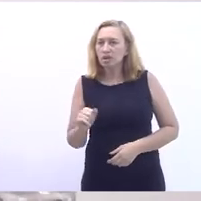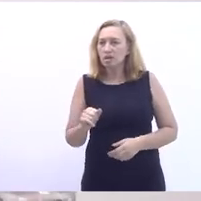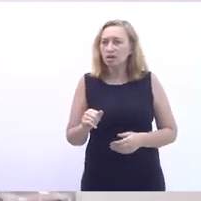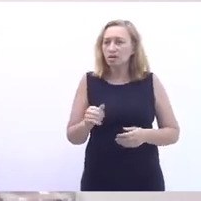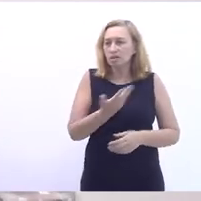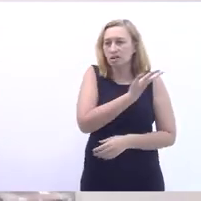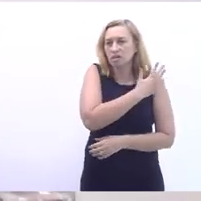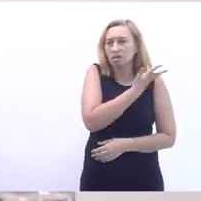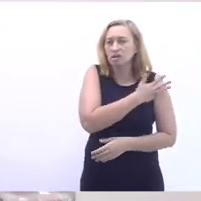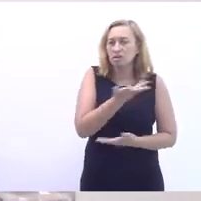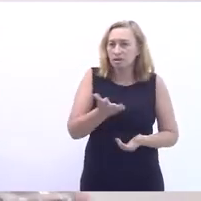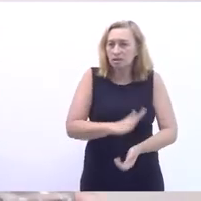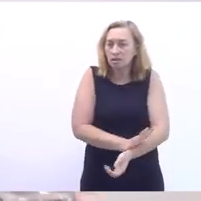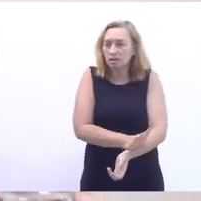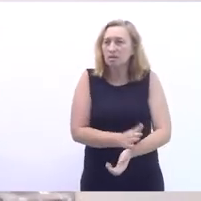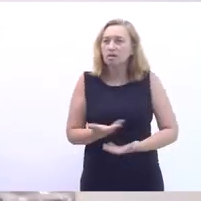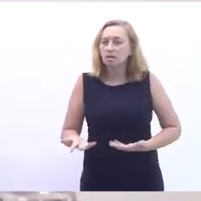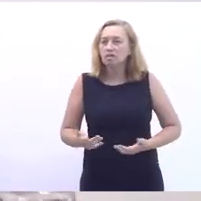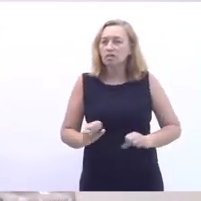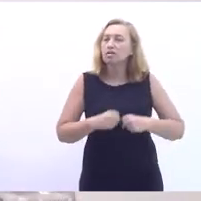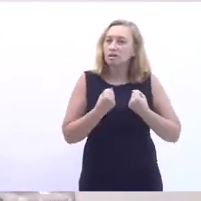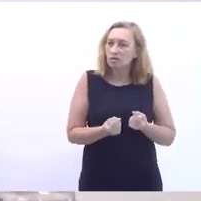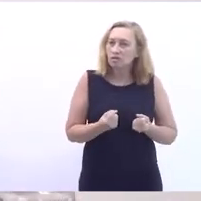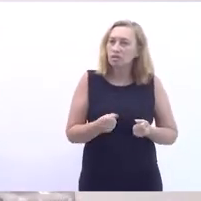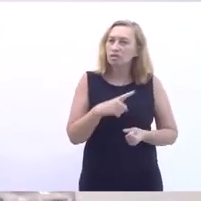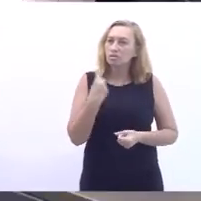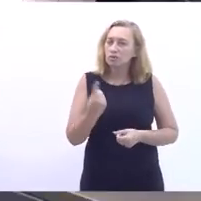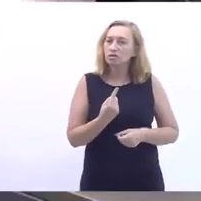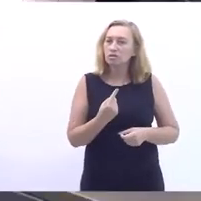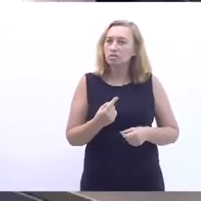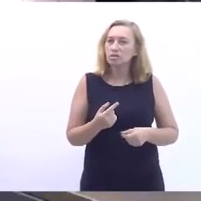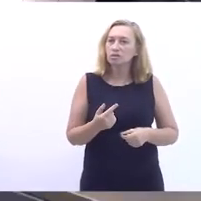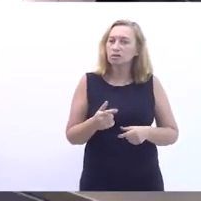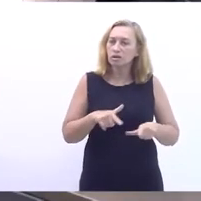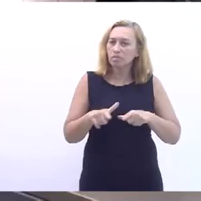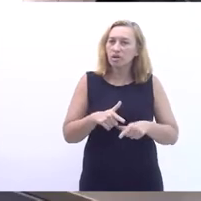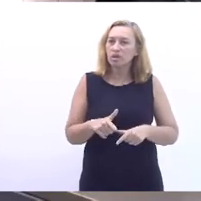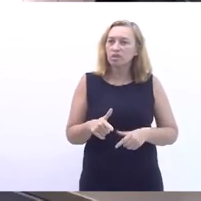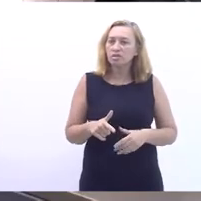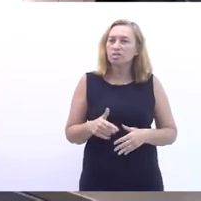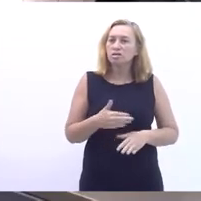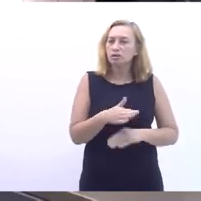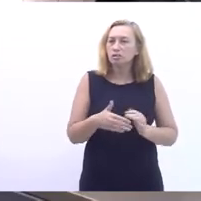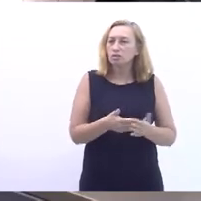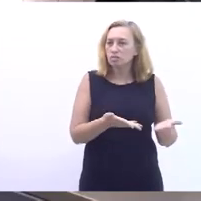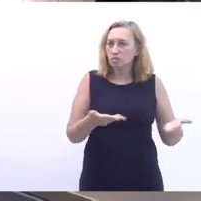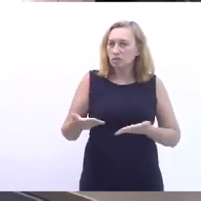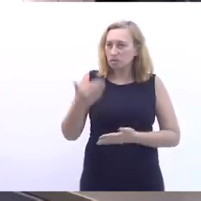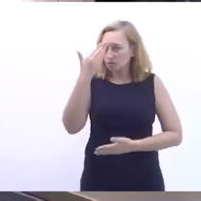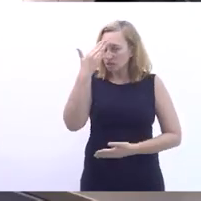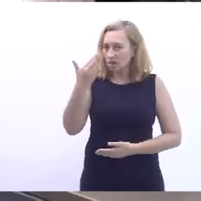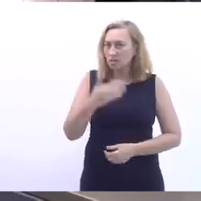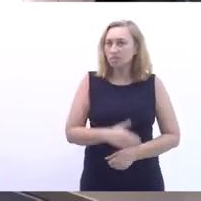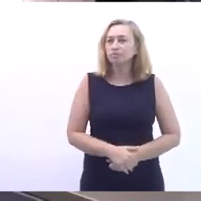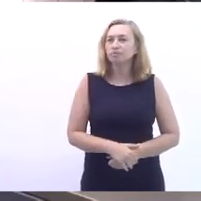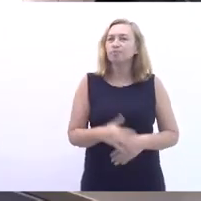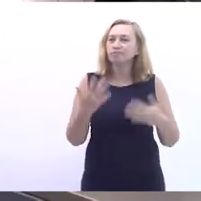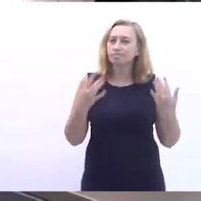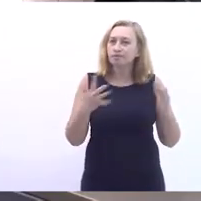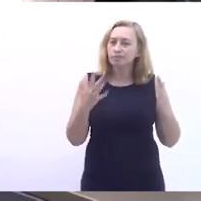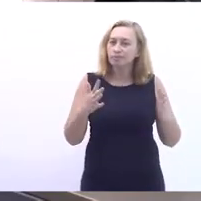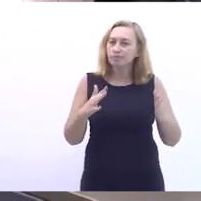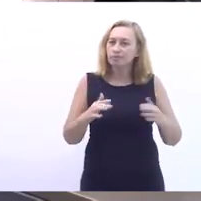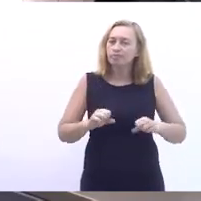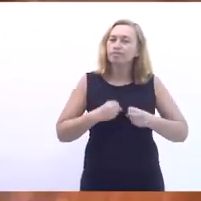se racismo né de fenda aí a nossa causa E aí se todos estão convidados cara Parabéns aí pelo